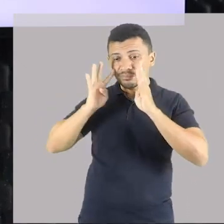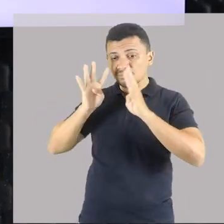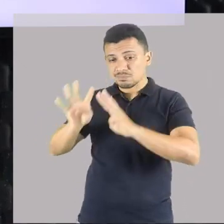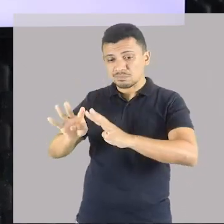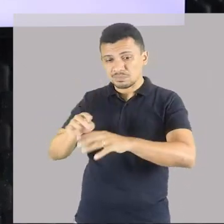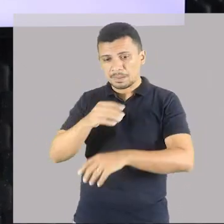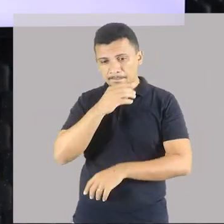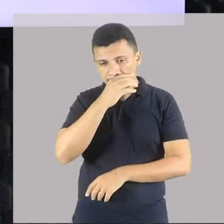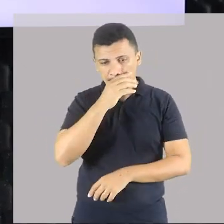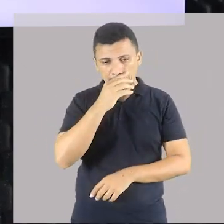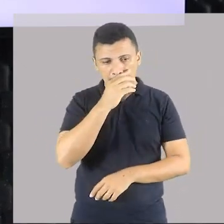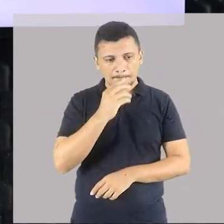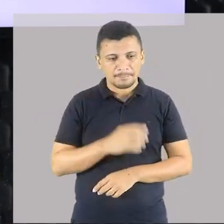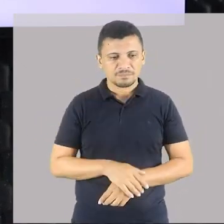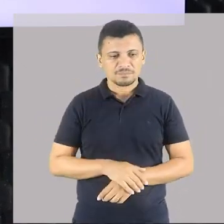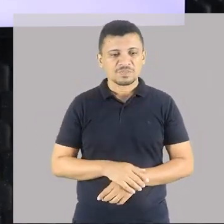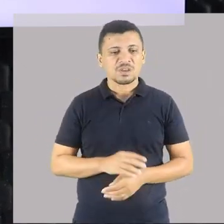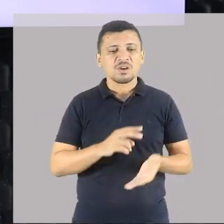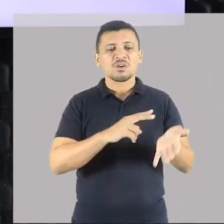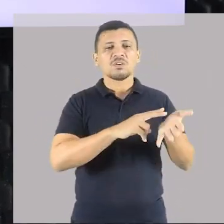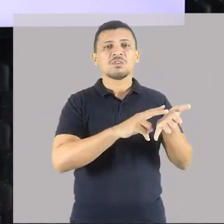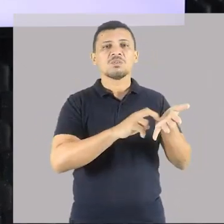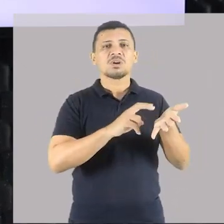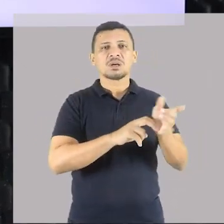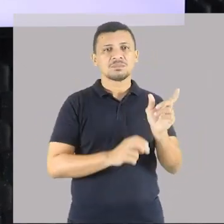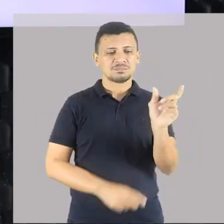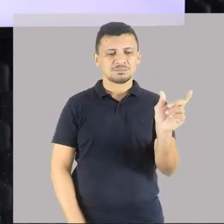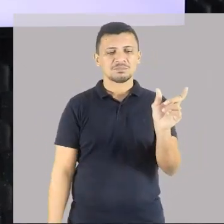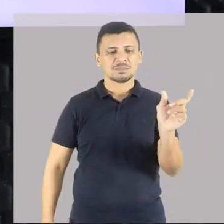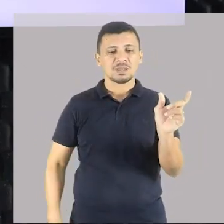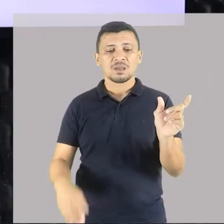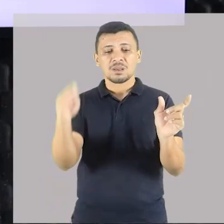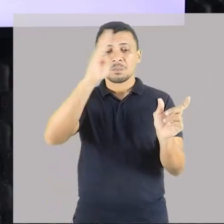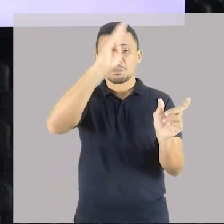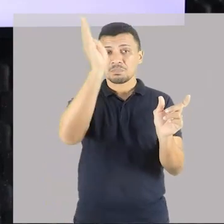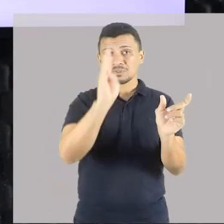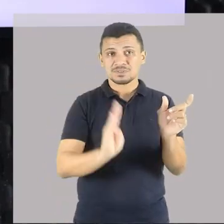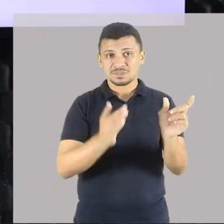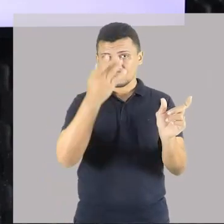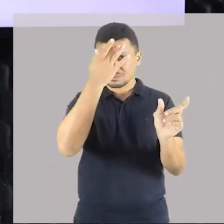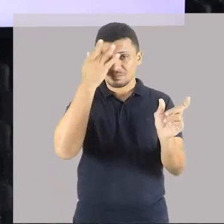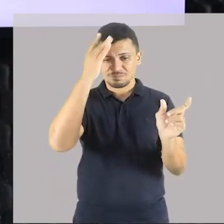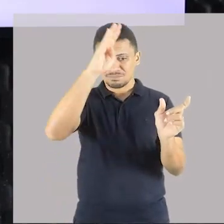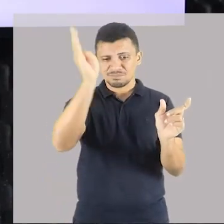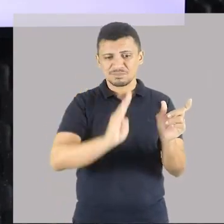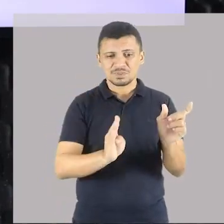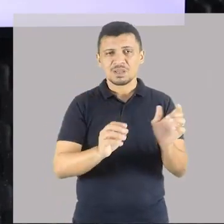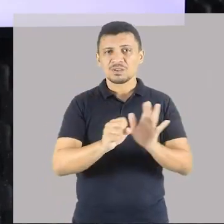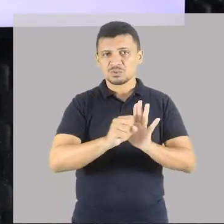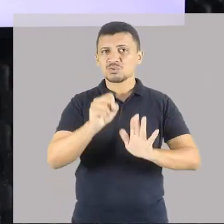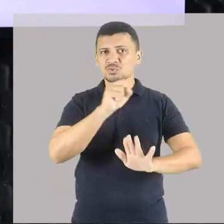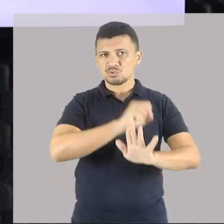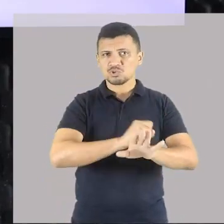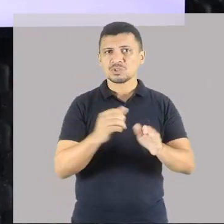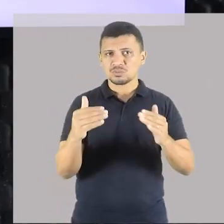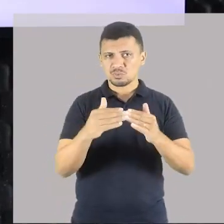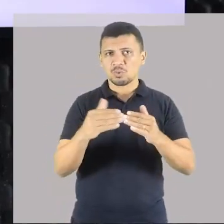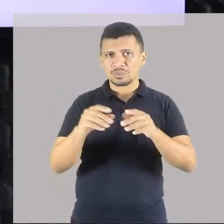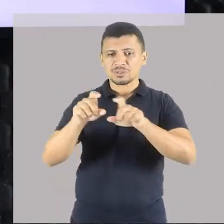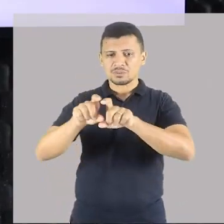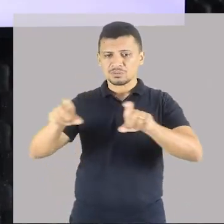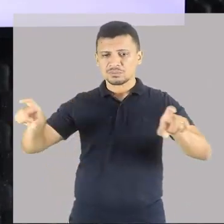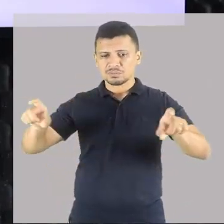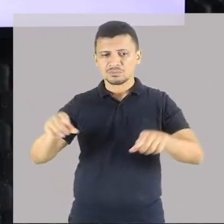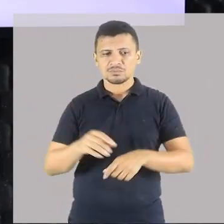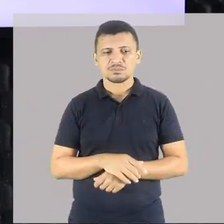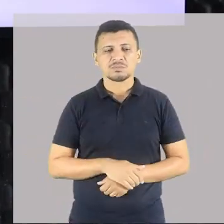Então, ele vai dizer, o vocábulo brasileirismo representa o sujeito dessa oração? Vamos ver?